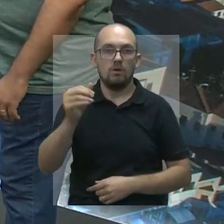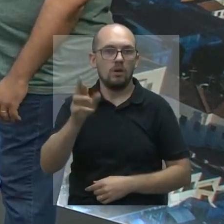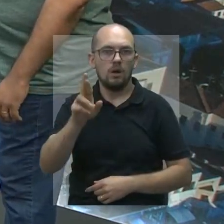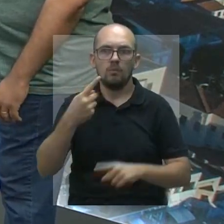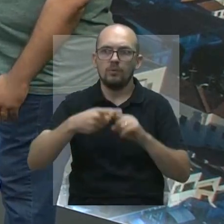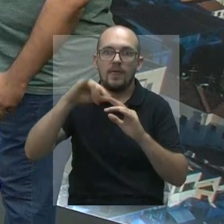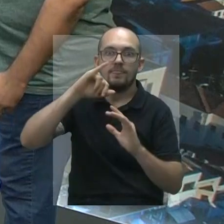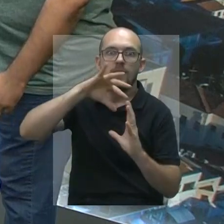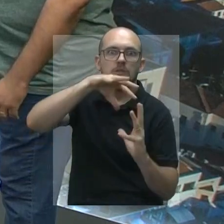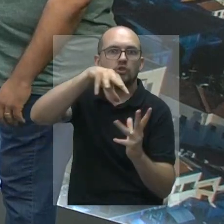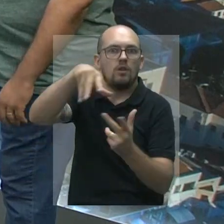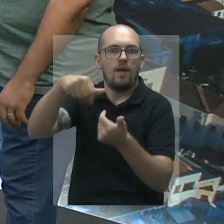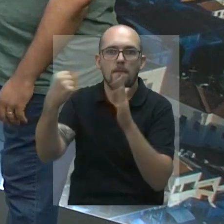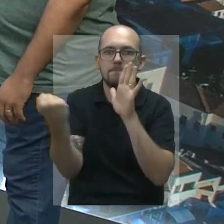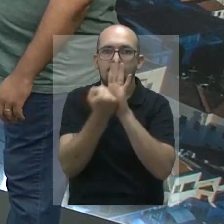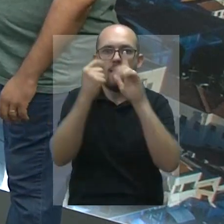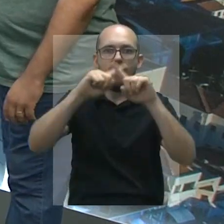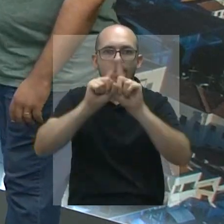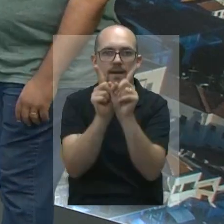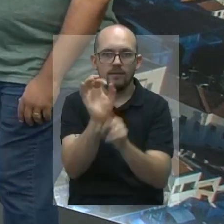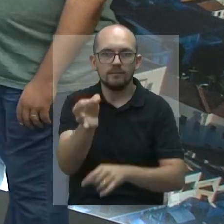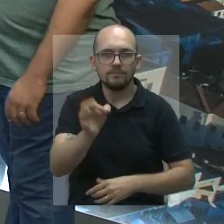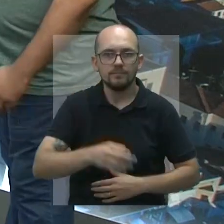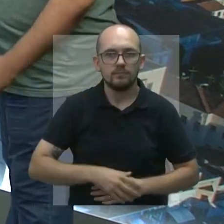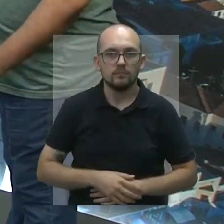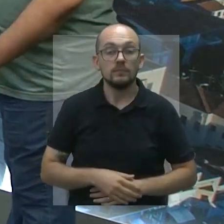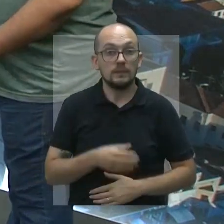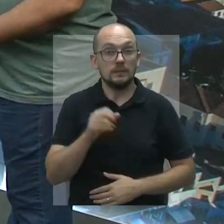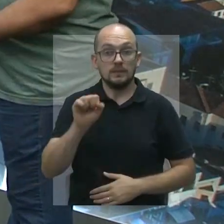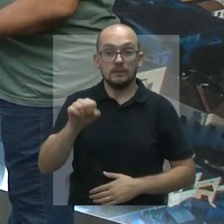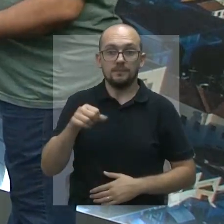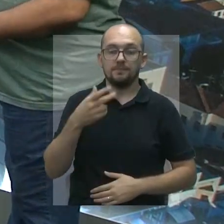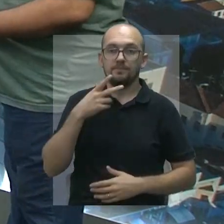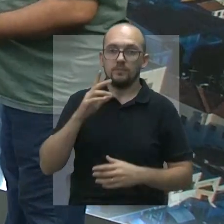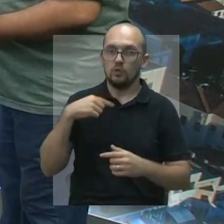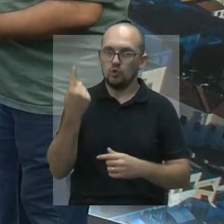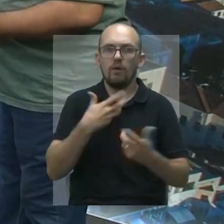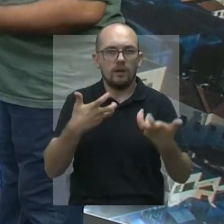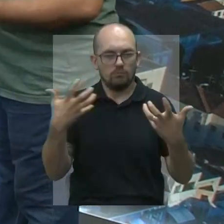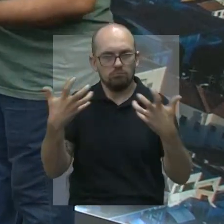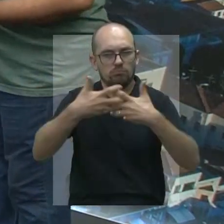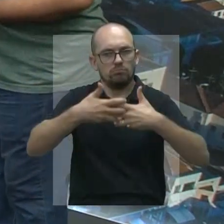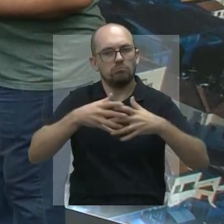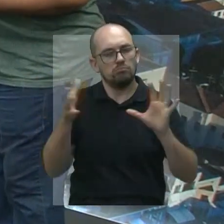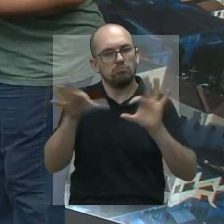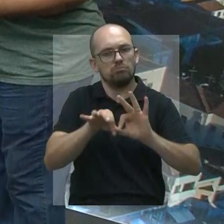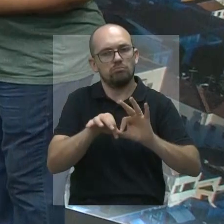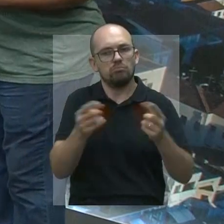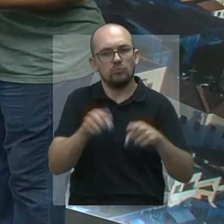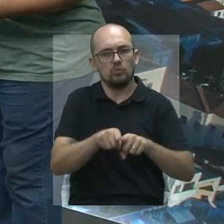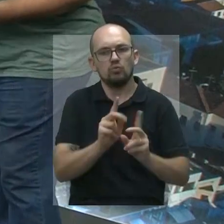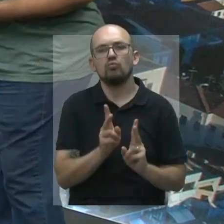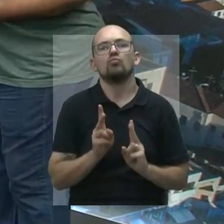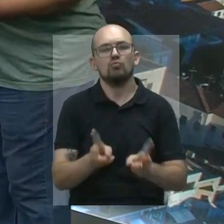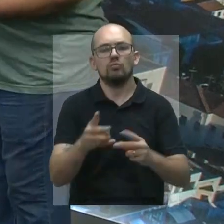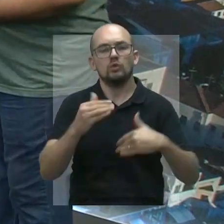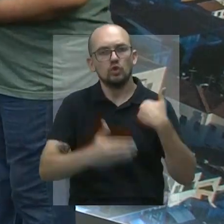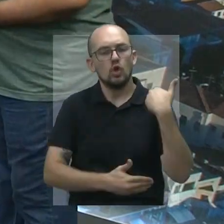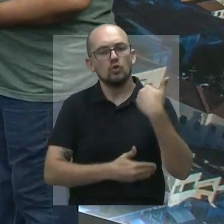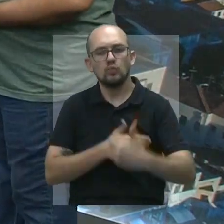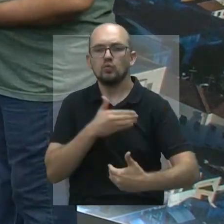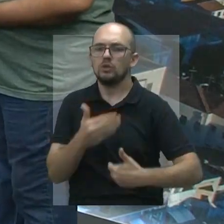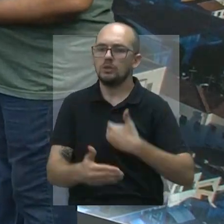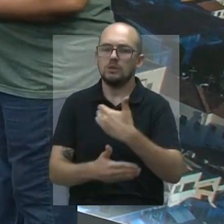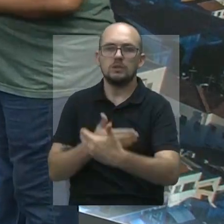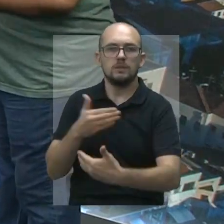a marca do 15 de Jaú, não é mesmo? Exatamente. A ideia não só está mantida, como nós estamos trabalhando dia a dia, passo a passo,